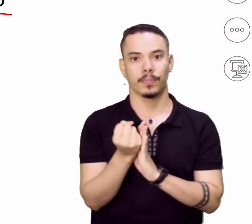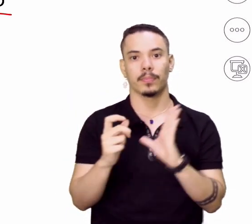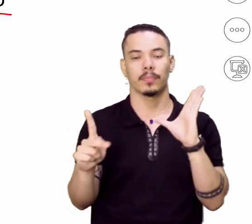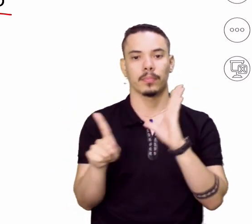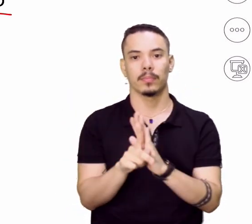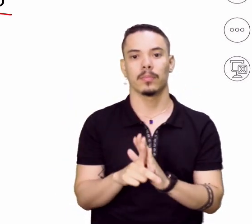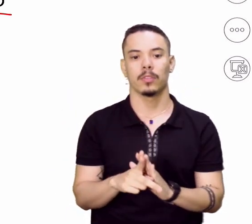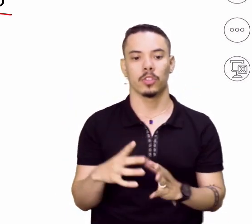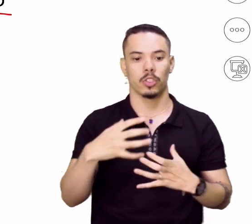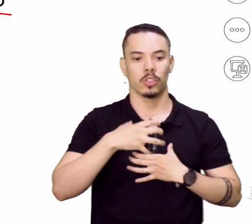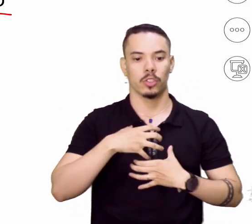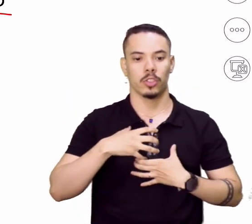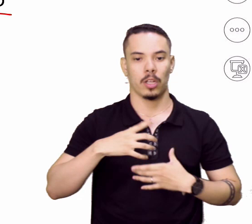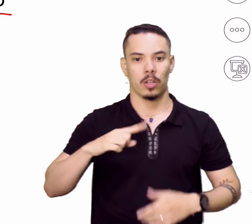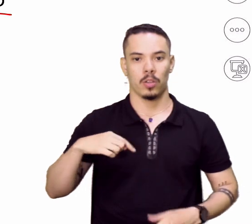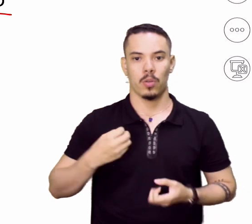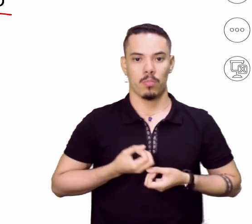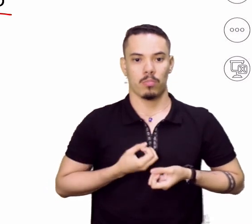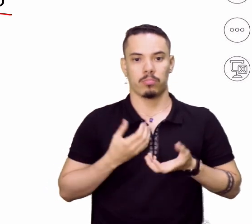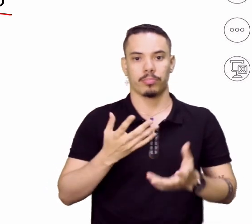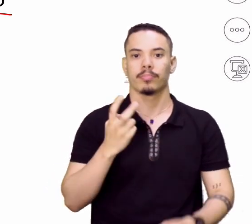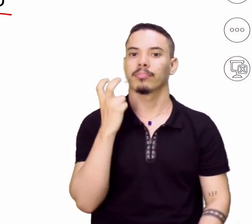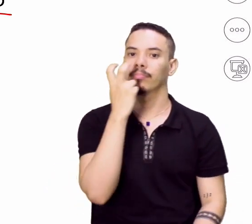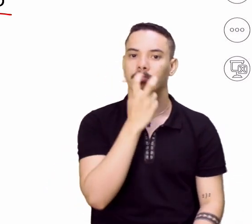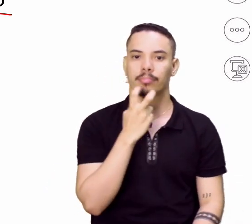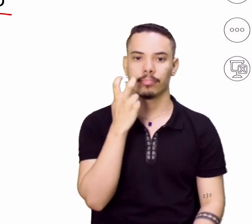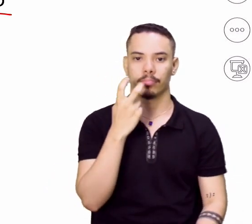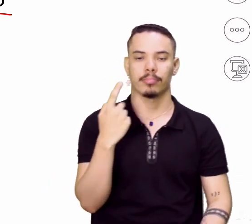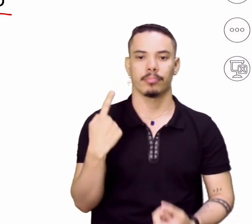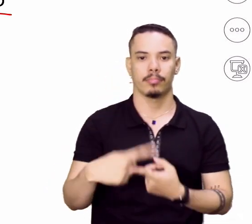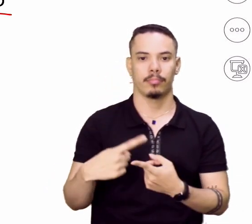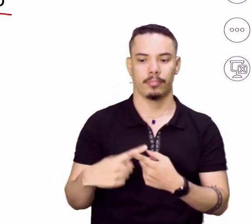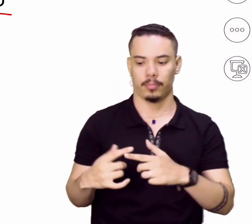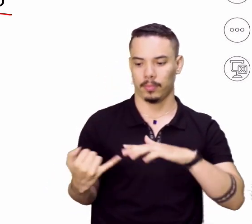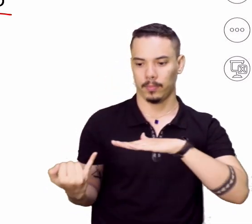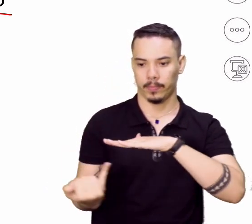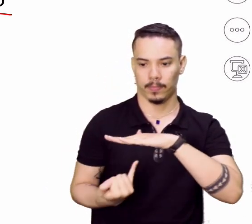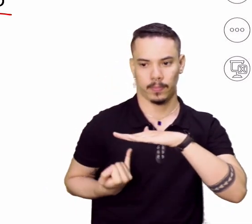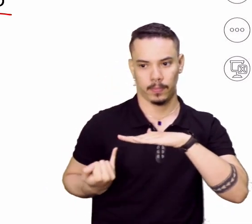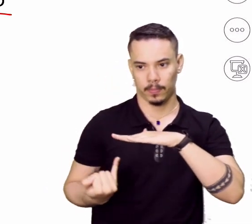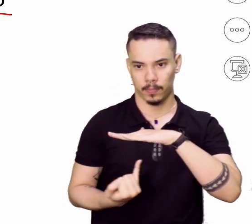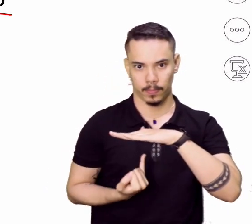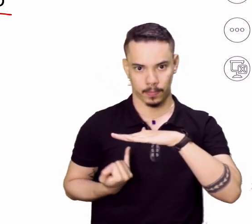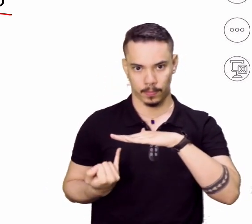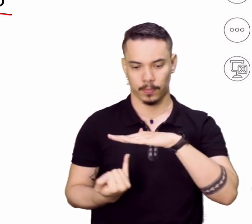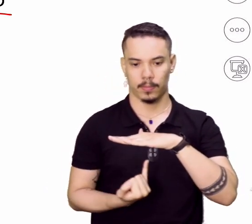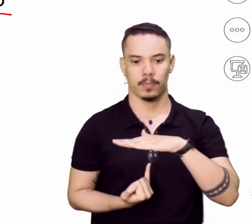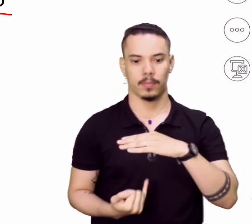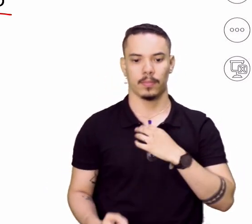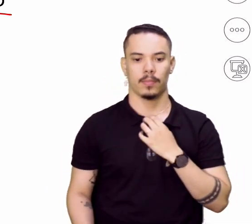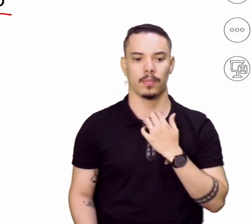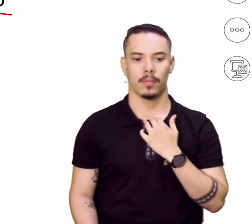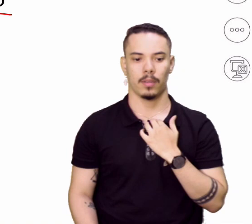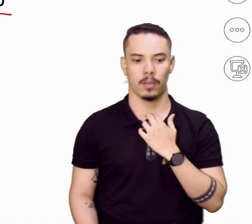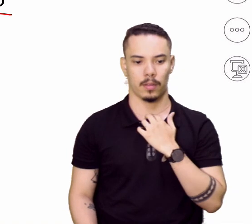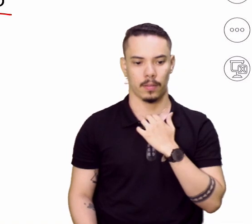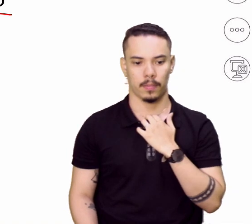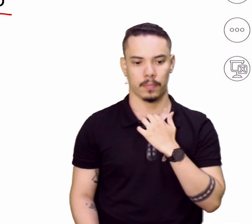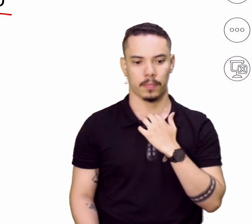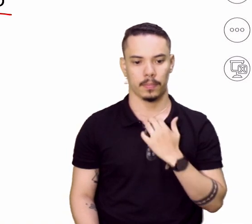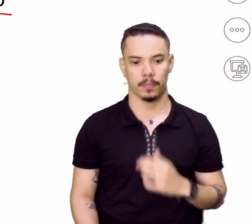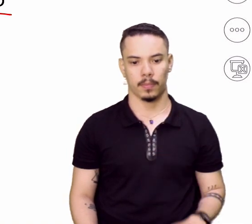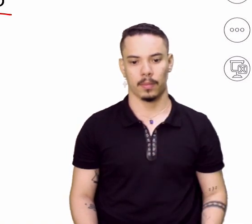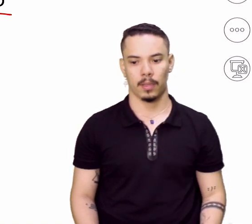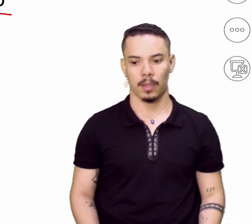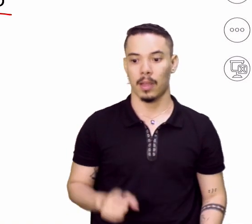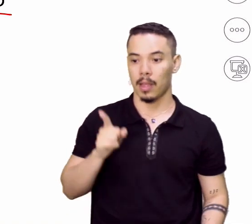linguagem oral, na linguagem mais informal. Is this the house that you bought?